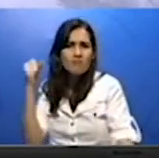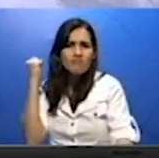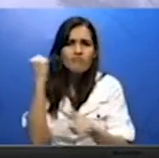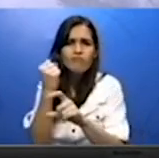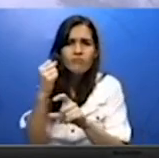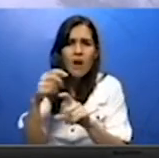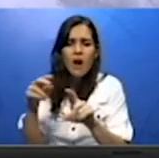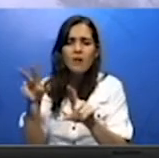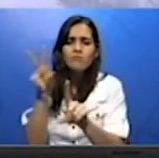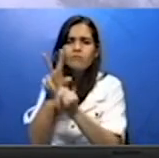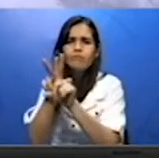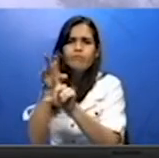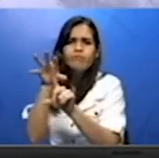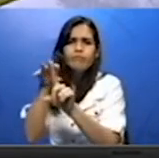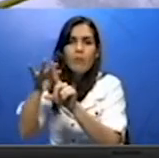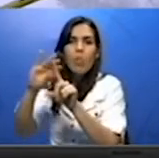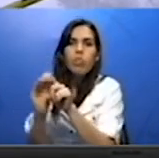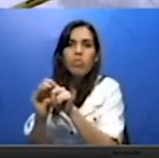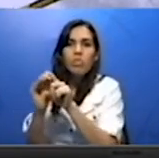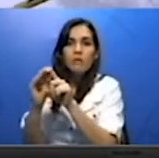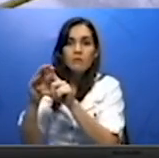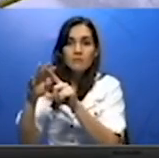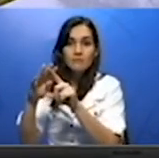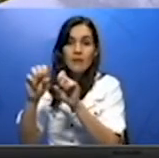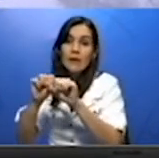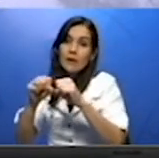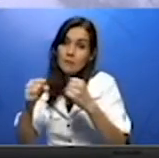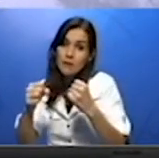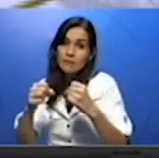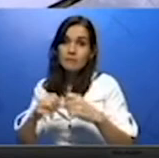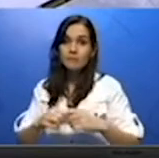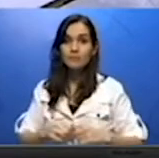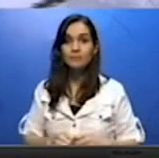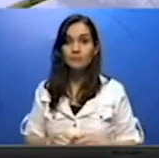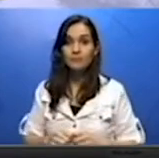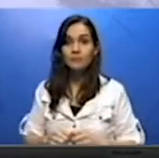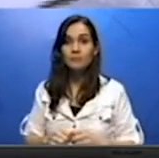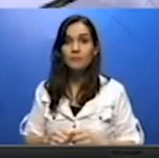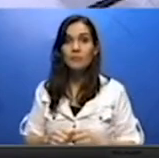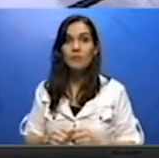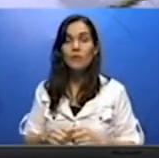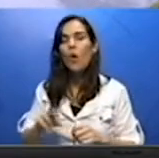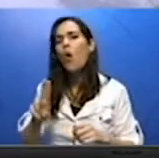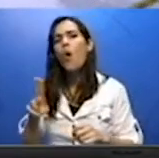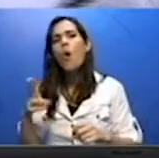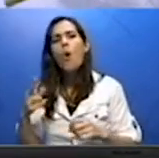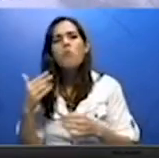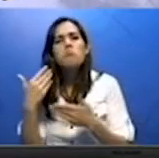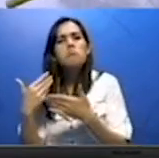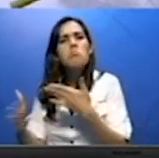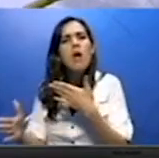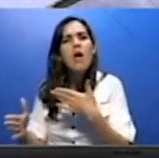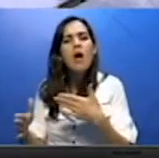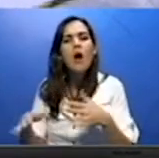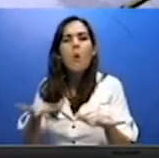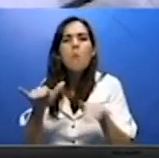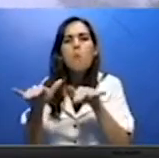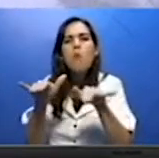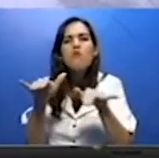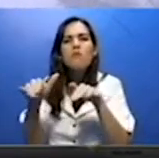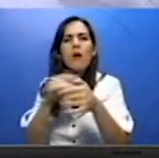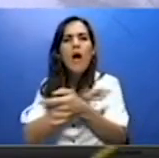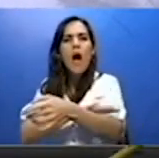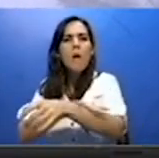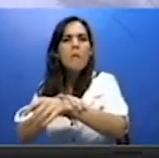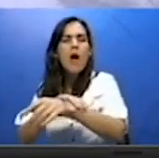tomasse nas costas seria o suficiente para deixá-la ou paraplégica ou tetraplégica ou perdeu os movimentos das pernas ou dos